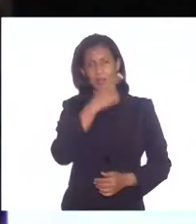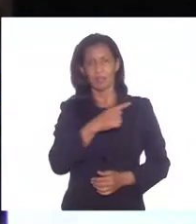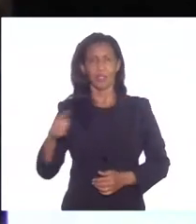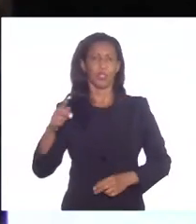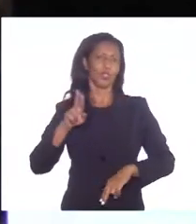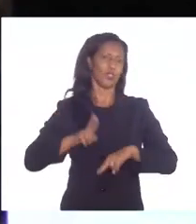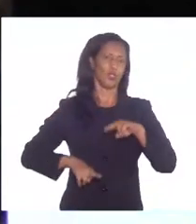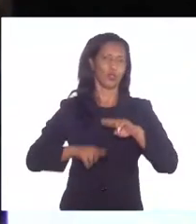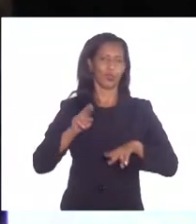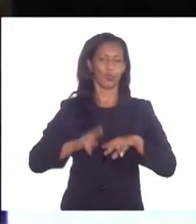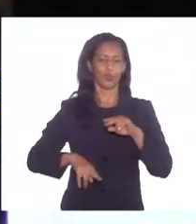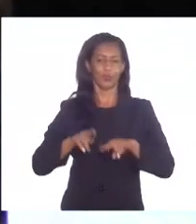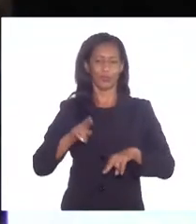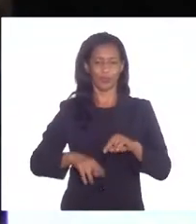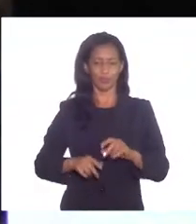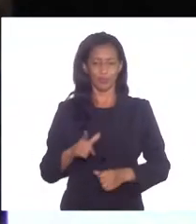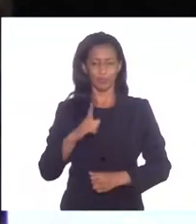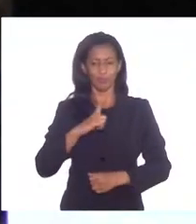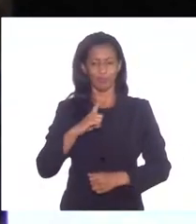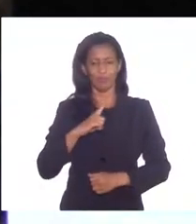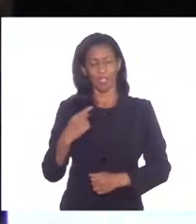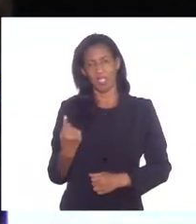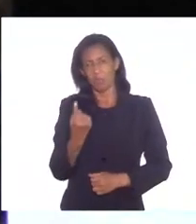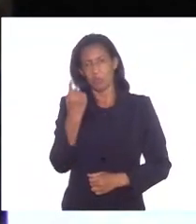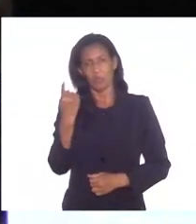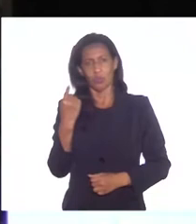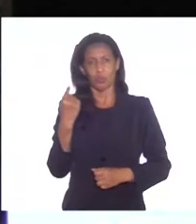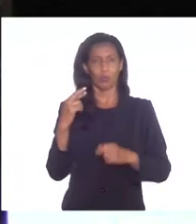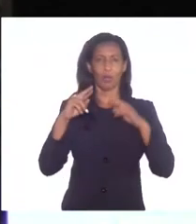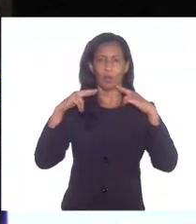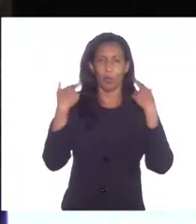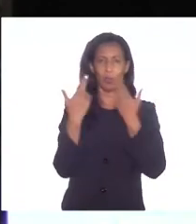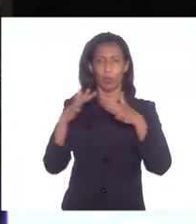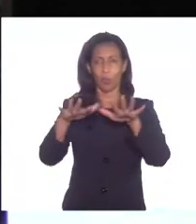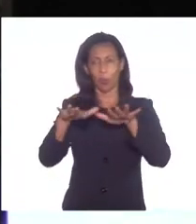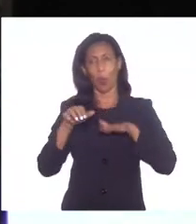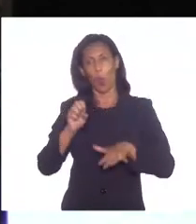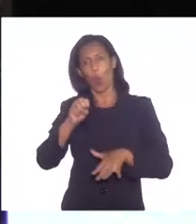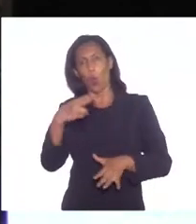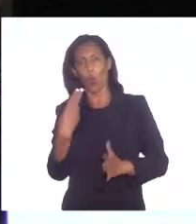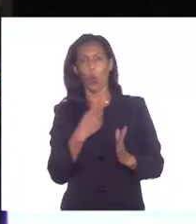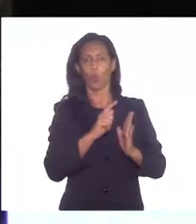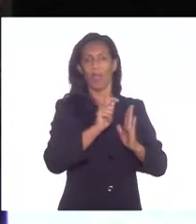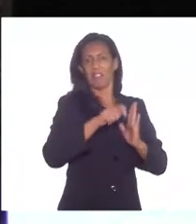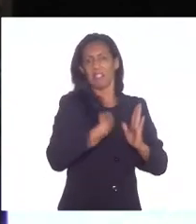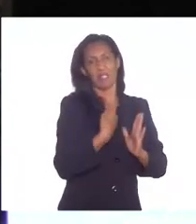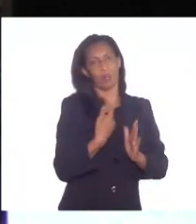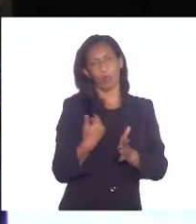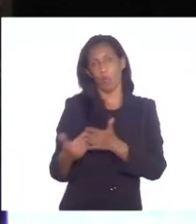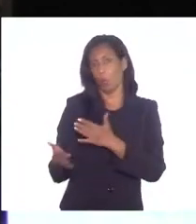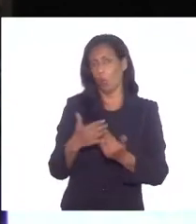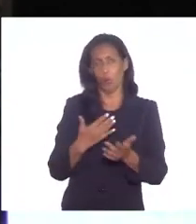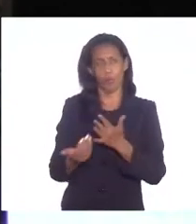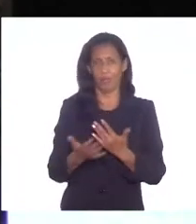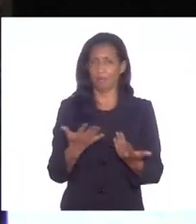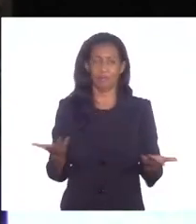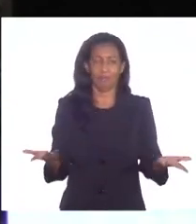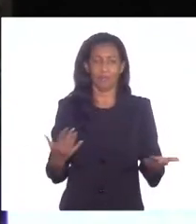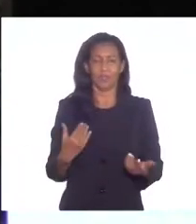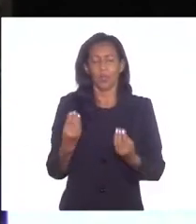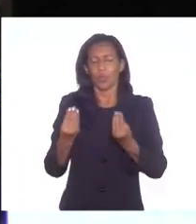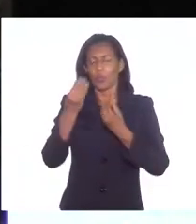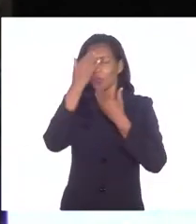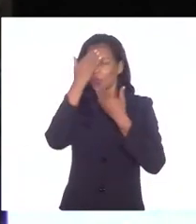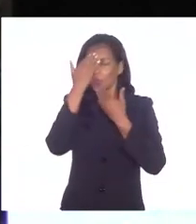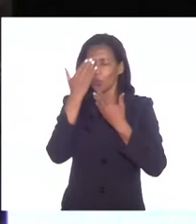teremos uma audiência ou mesmo uma assinatura qualquer que seja. Então, nosso muito obrigado